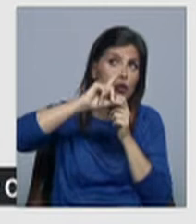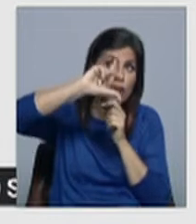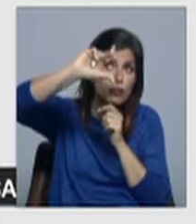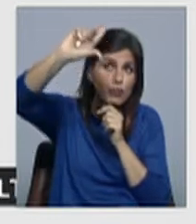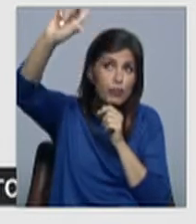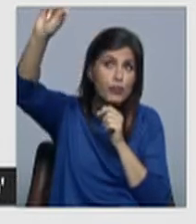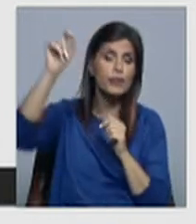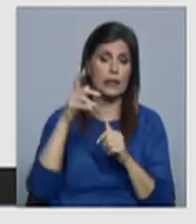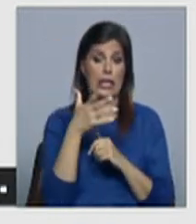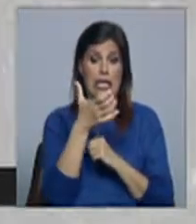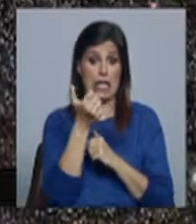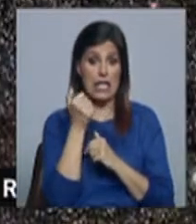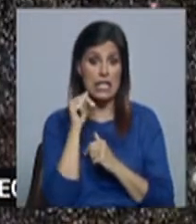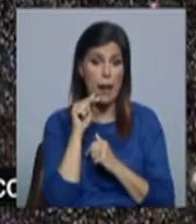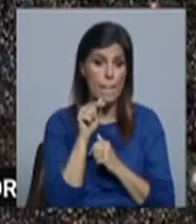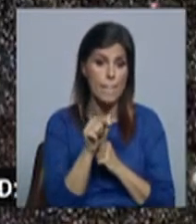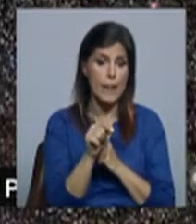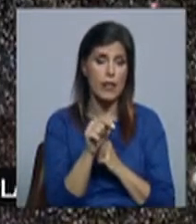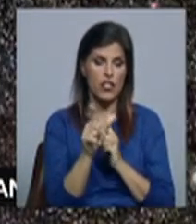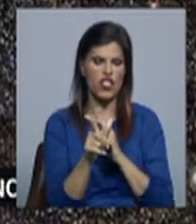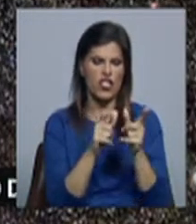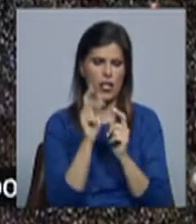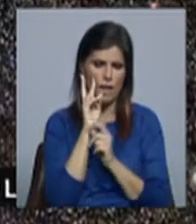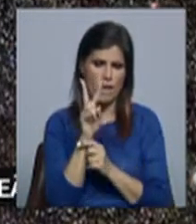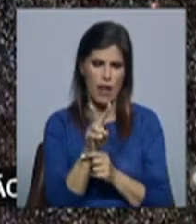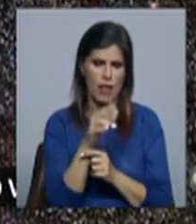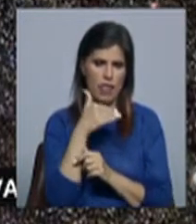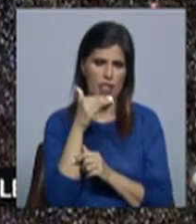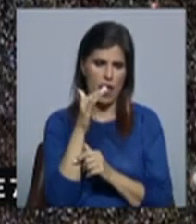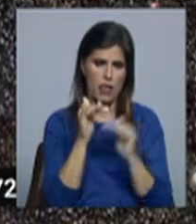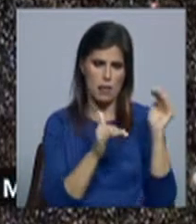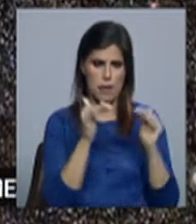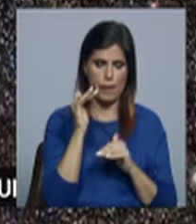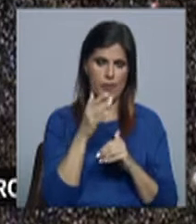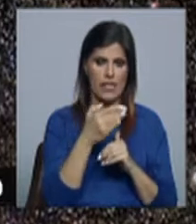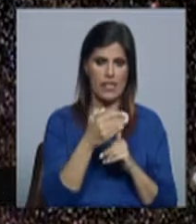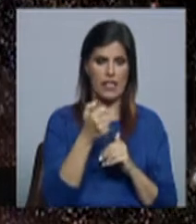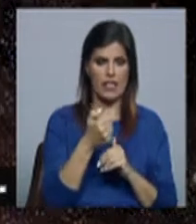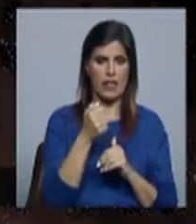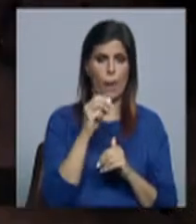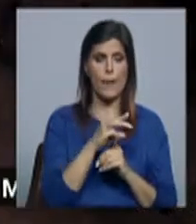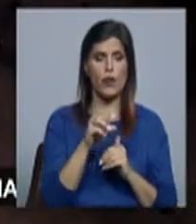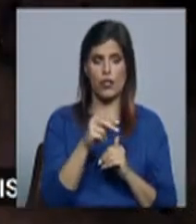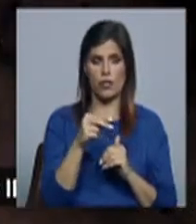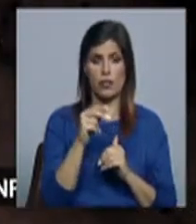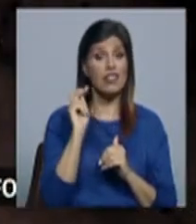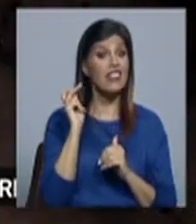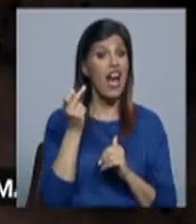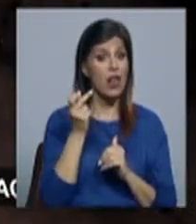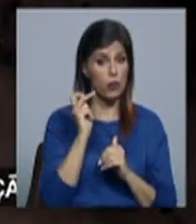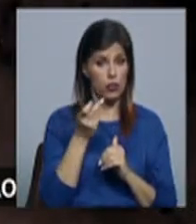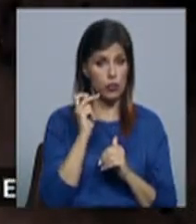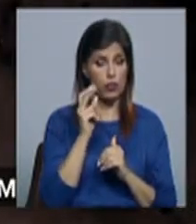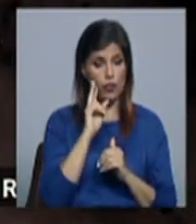de 15.000 estrelas que têm uma idade média de aproximadamente 75 milhões de anos. E olha, aquele conjunto que nós estamos a ver tem